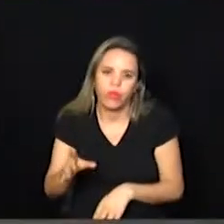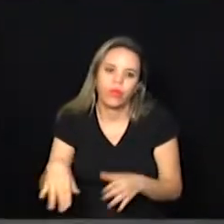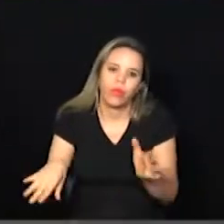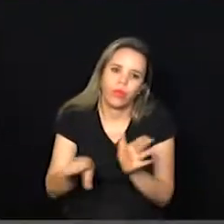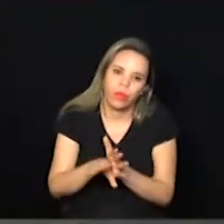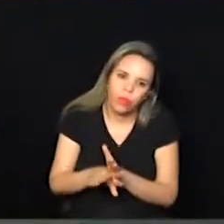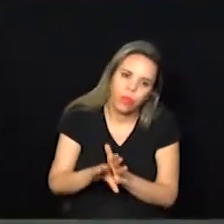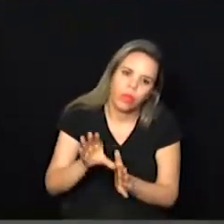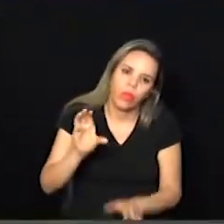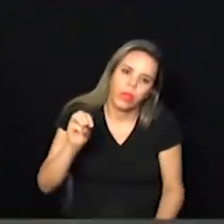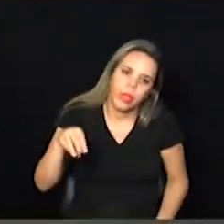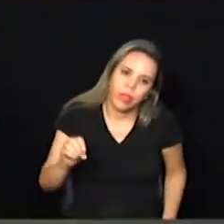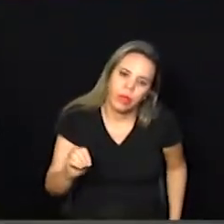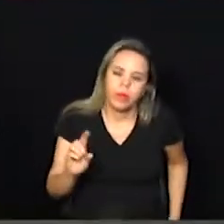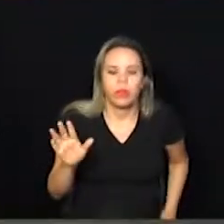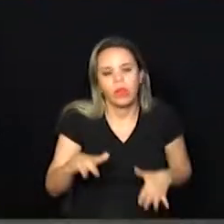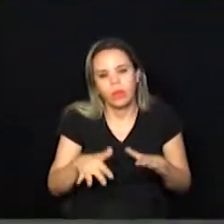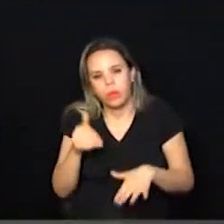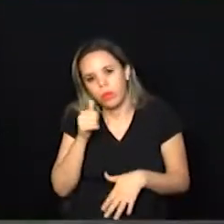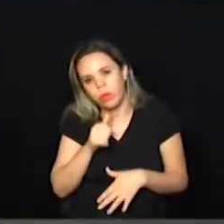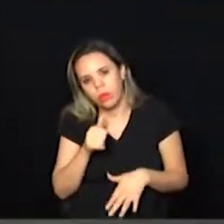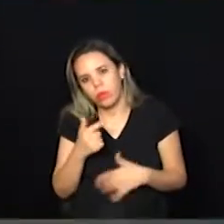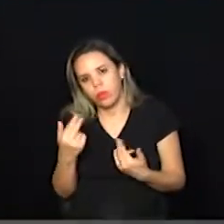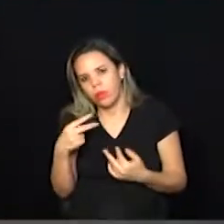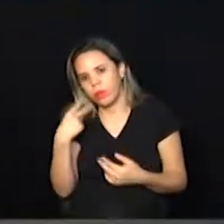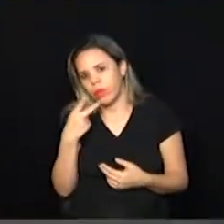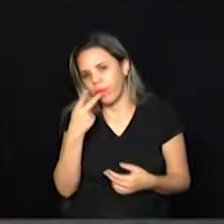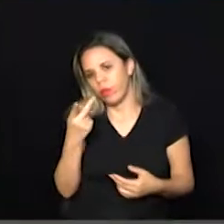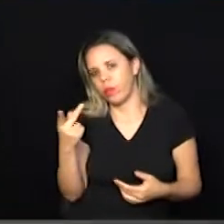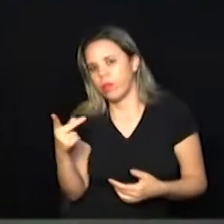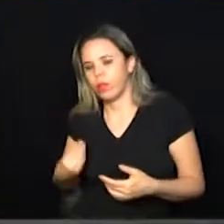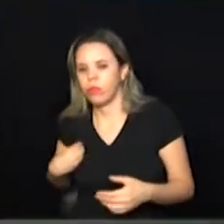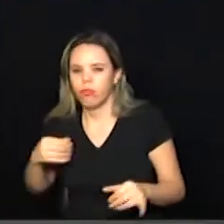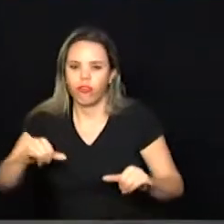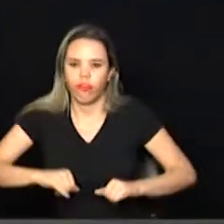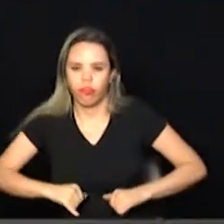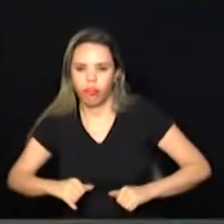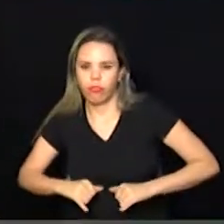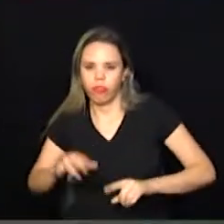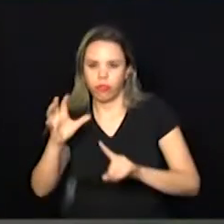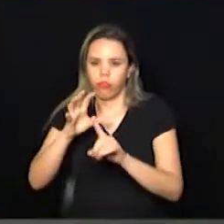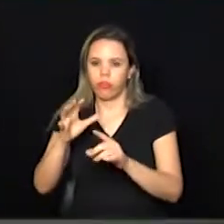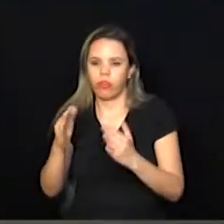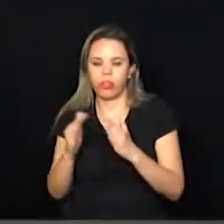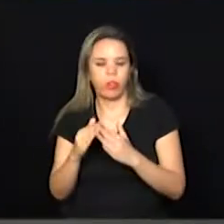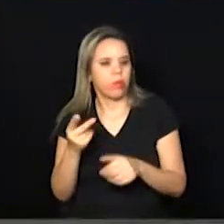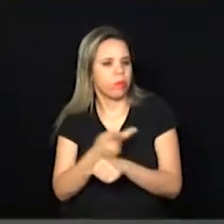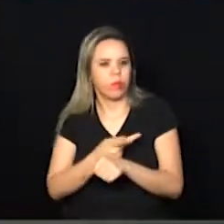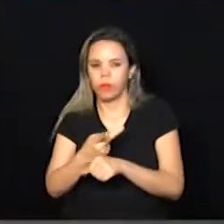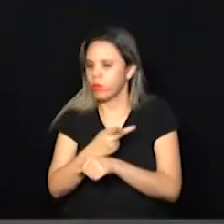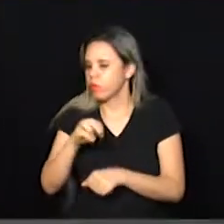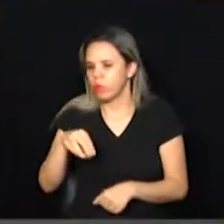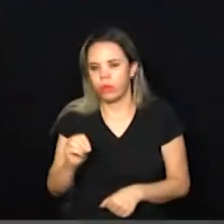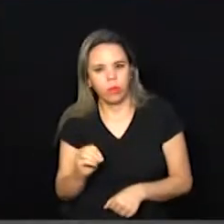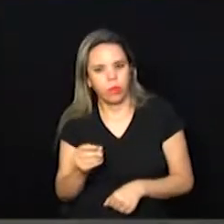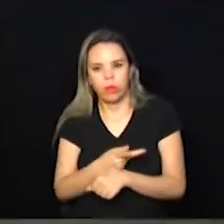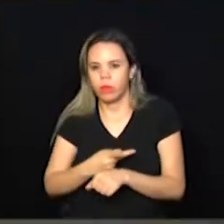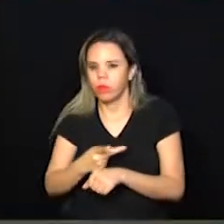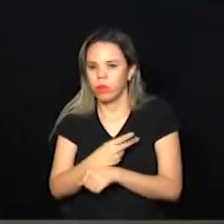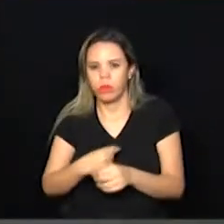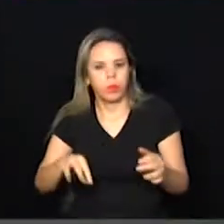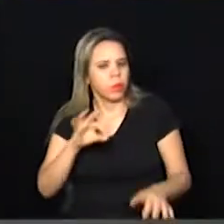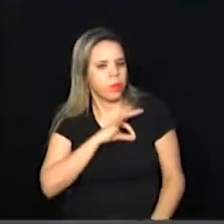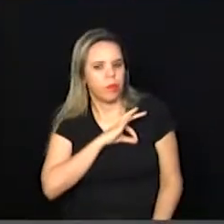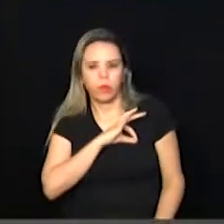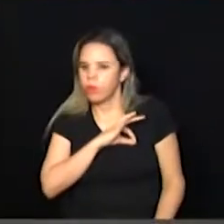chega até o SEAMO. Muitas mulheres, como a vereadora mencionou, estão sofrendo violência em casa, mas não procuram o SEAMO, ou não procuram a